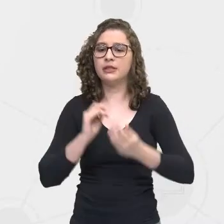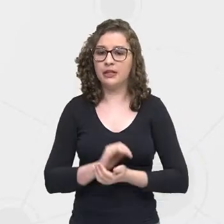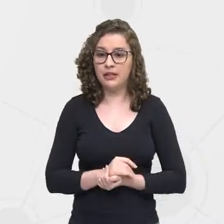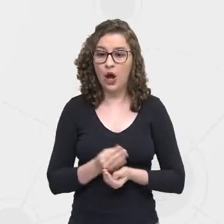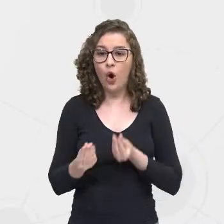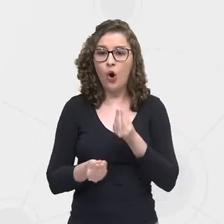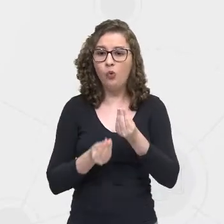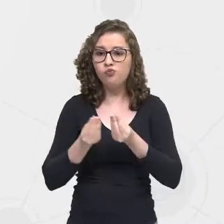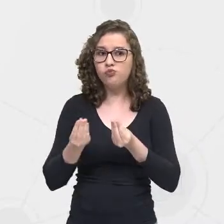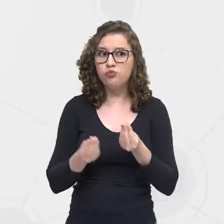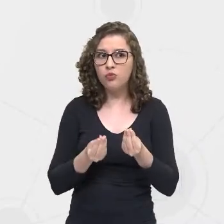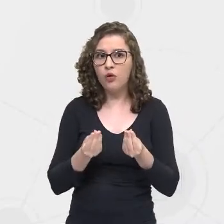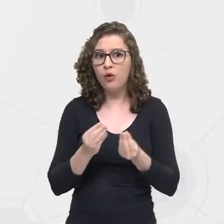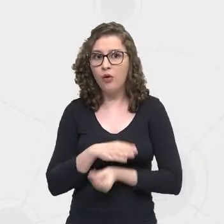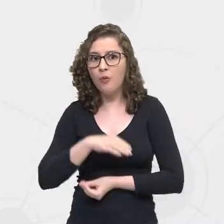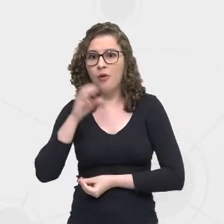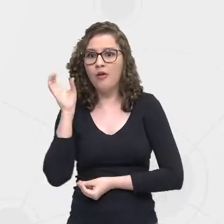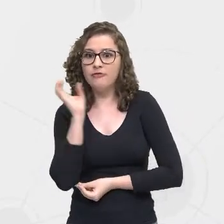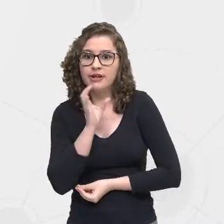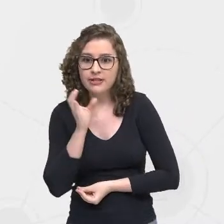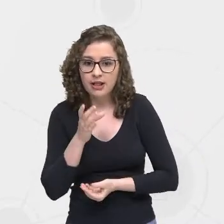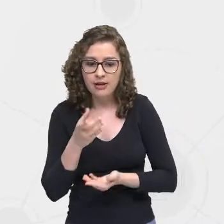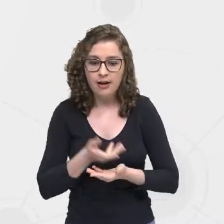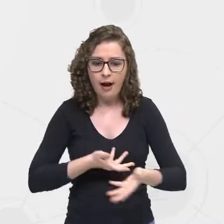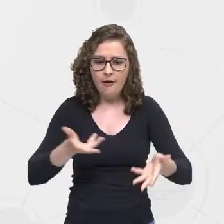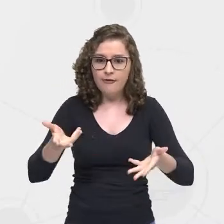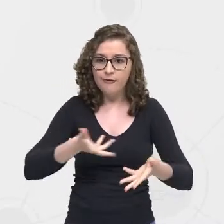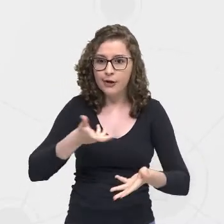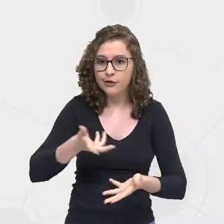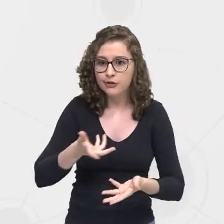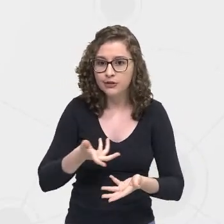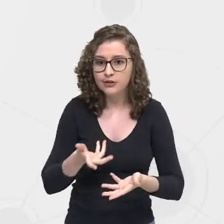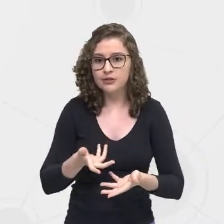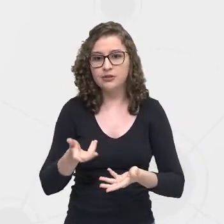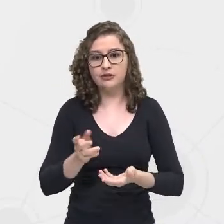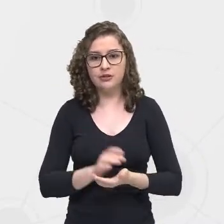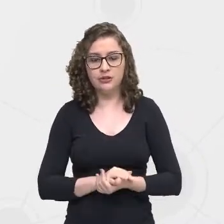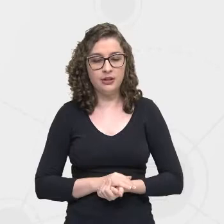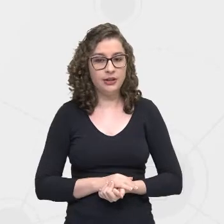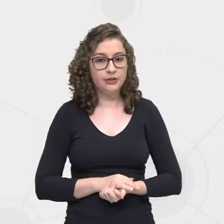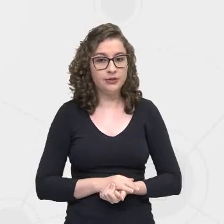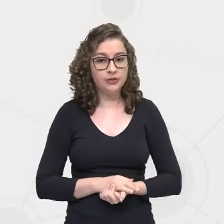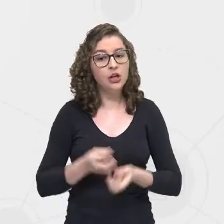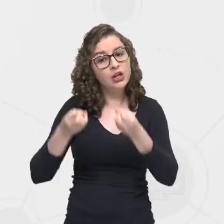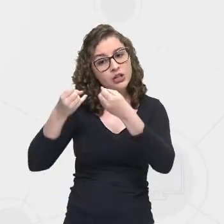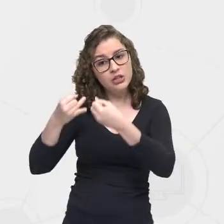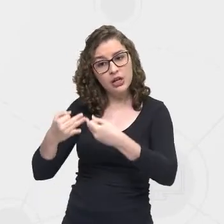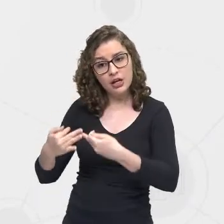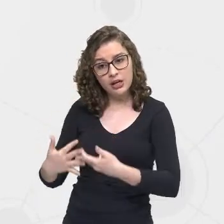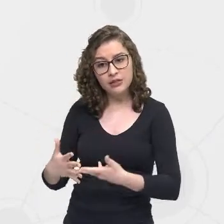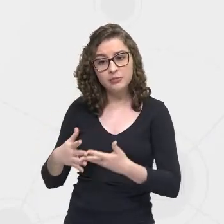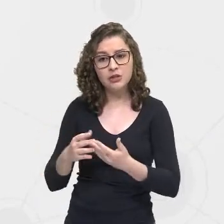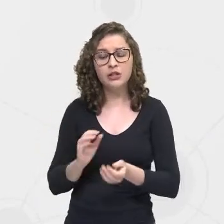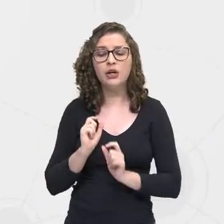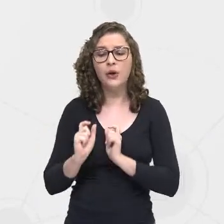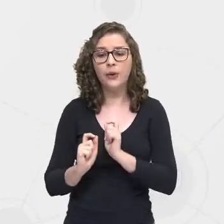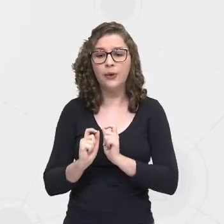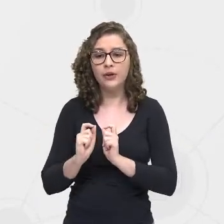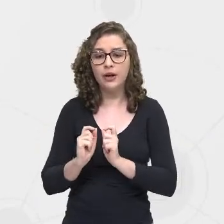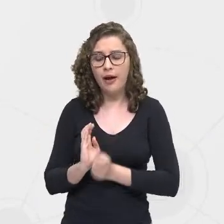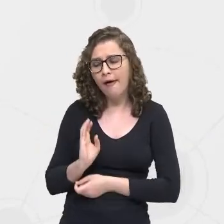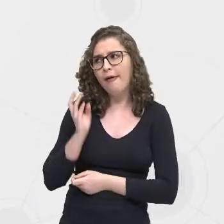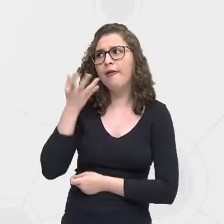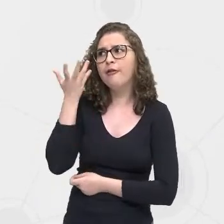né, influenciar nessa velocidade das reações. A gente já viu que as reações, elas acontecem